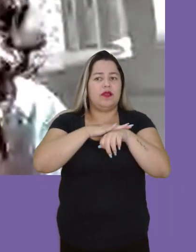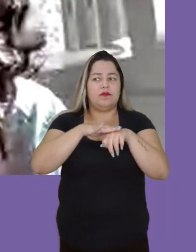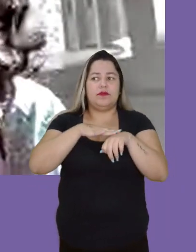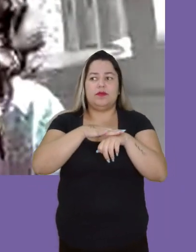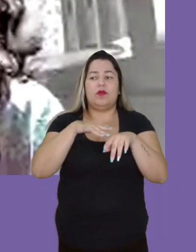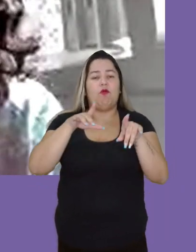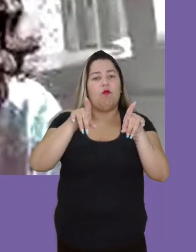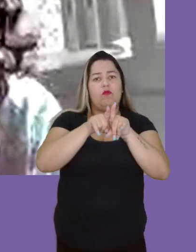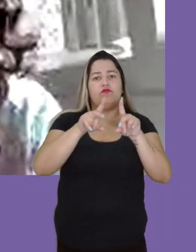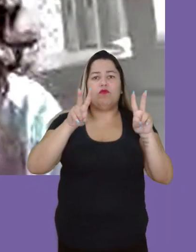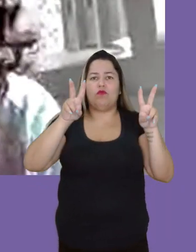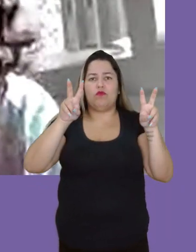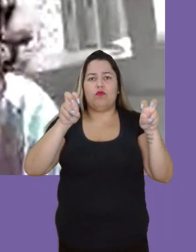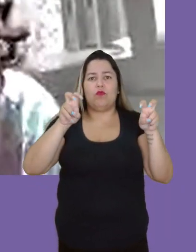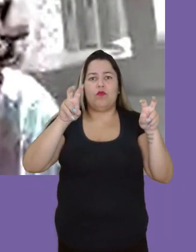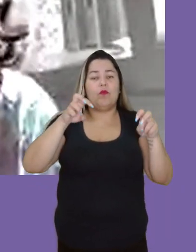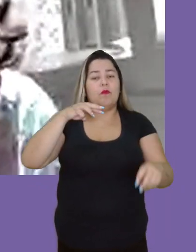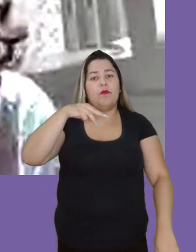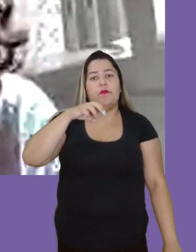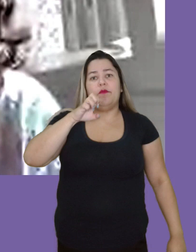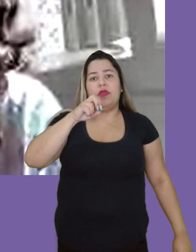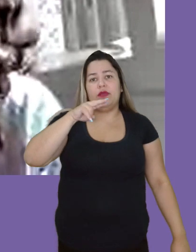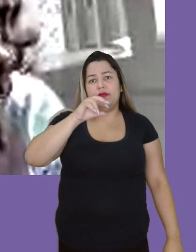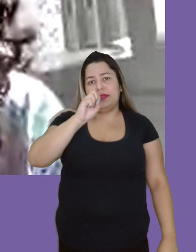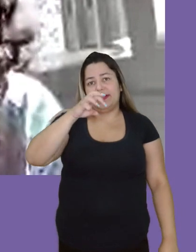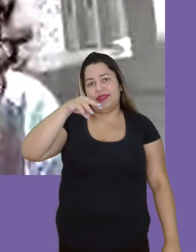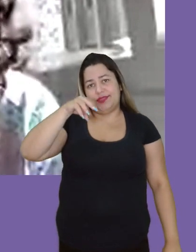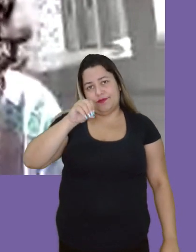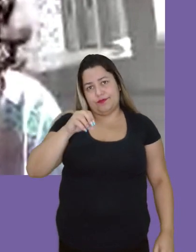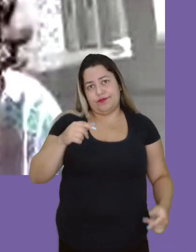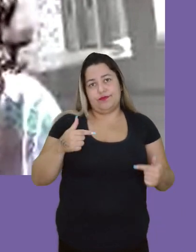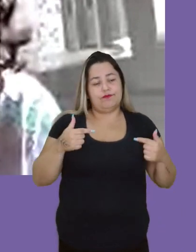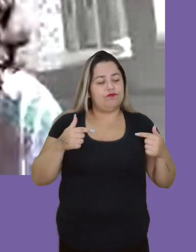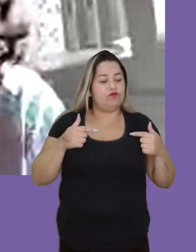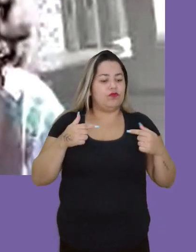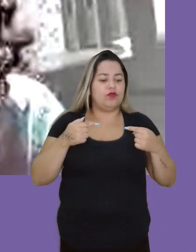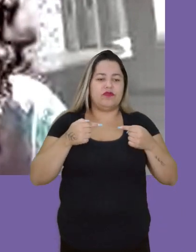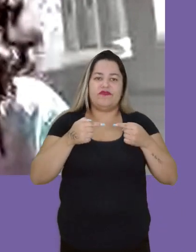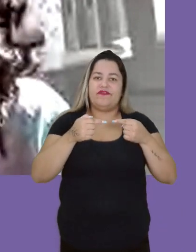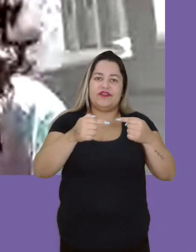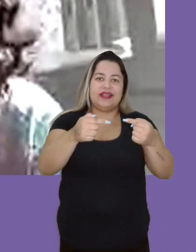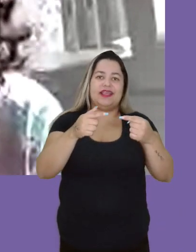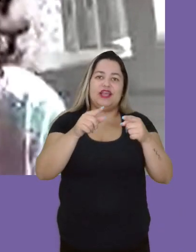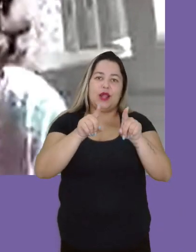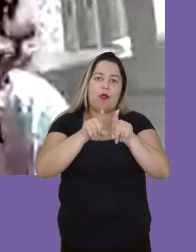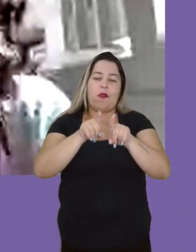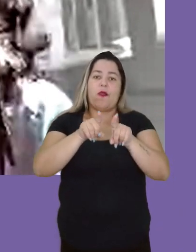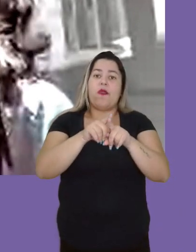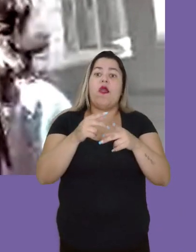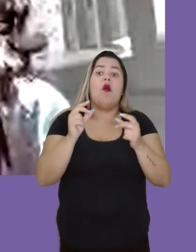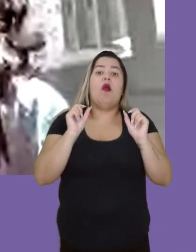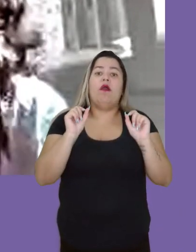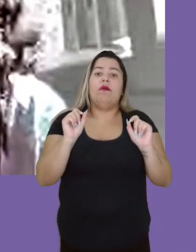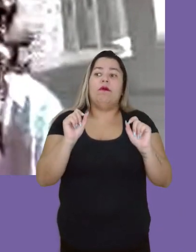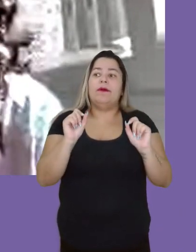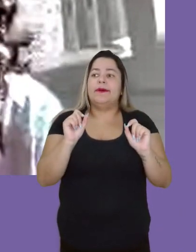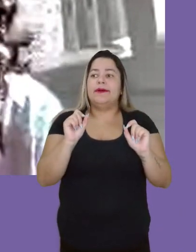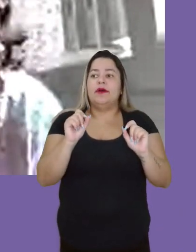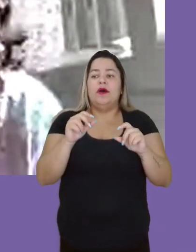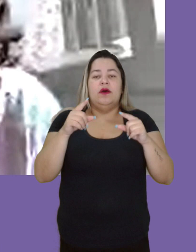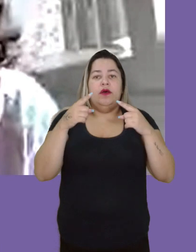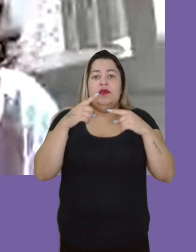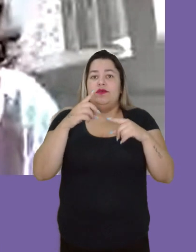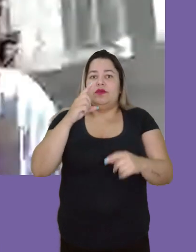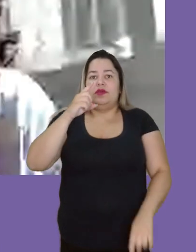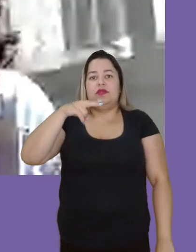sobre os mecanismos que a gente tem de enfrentamento a essa violência, quais são os mecanismos que a gente tem de denúncia,